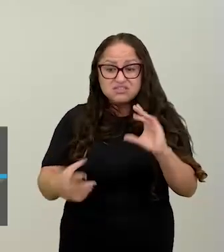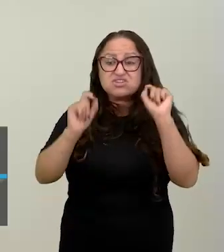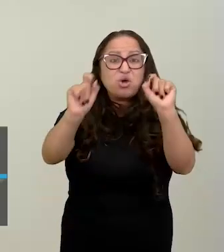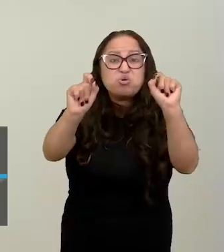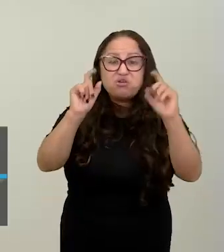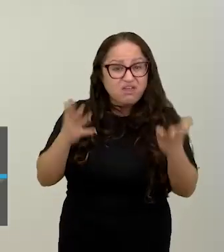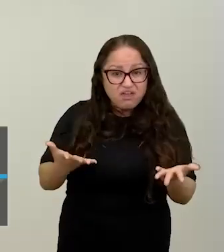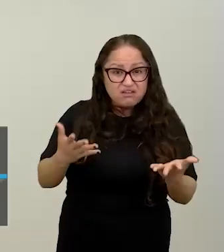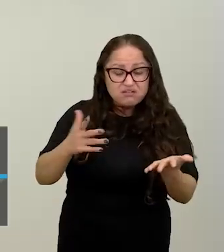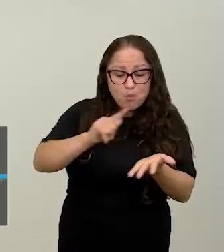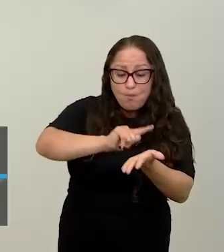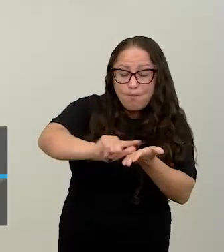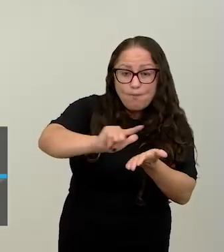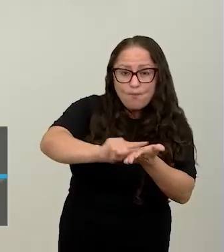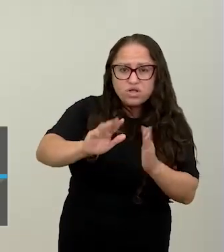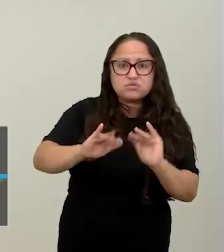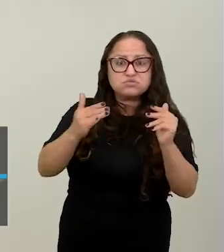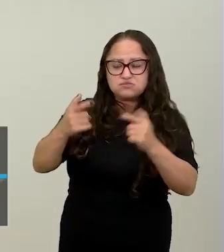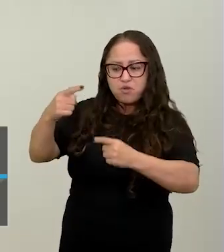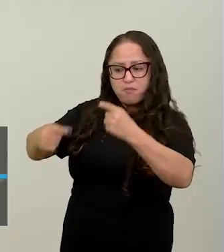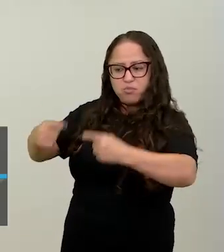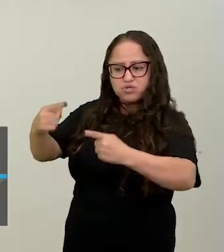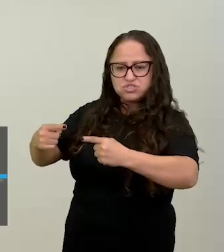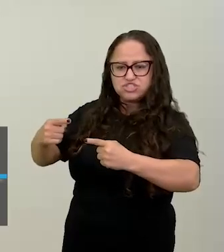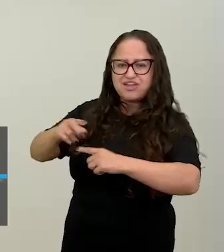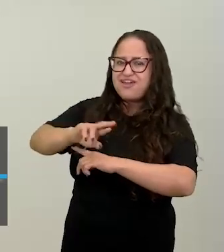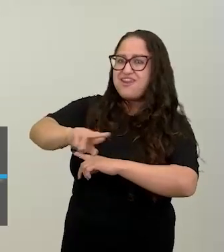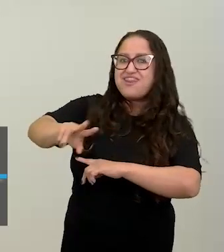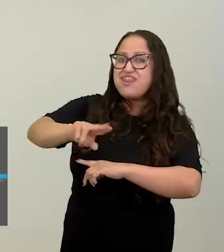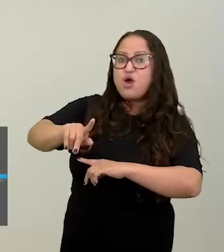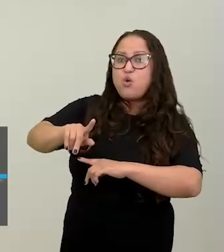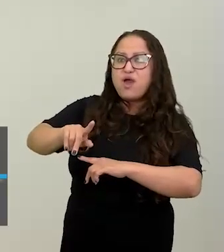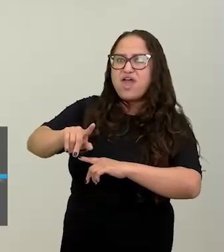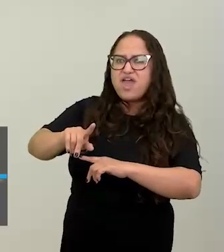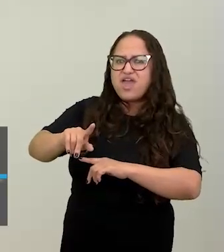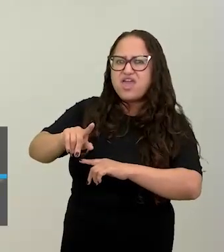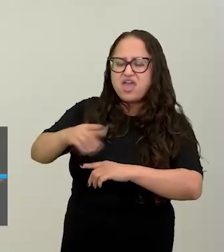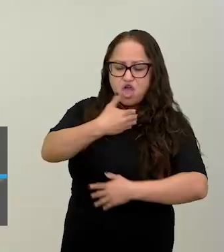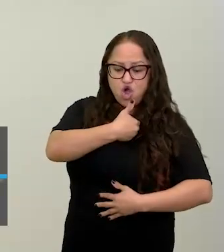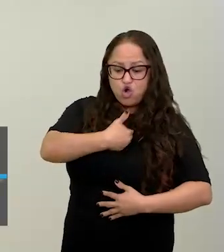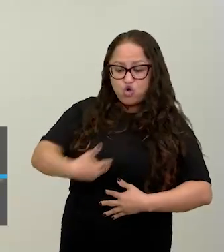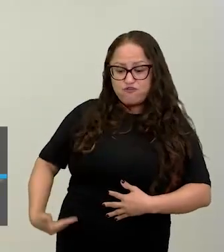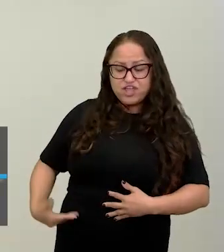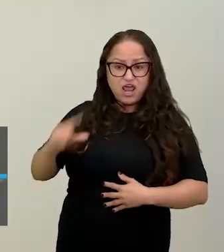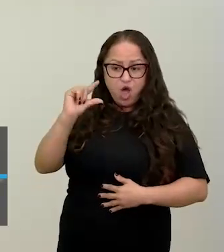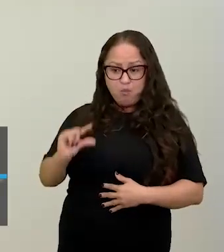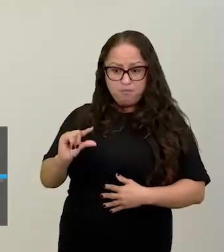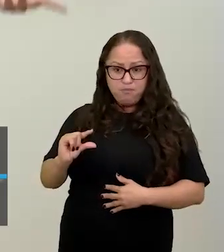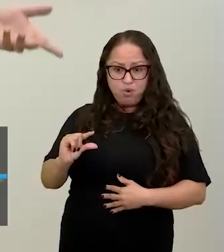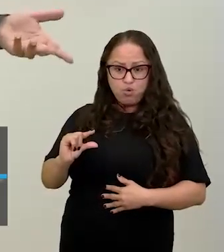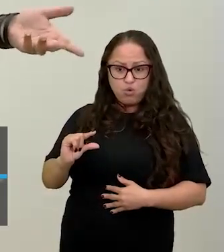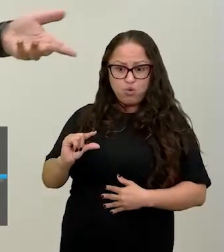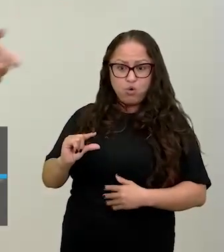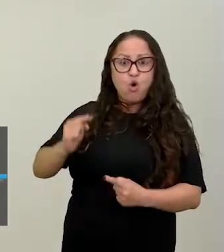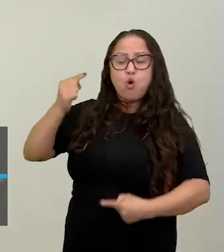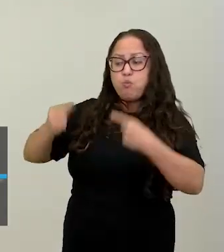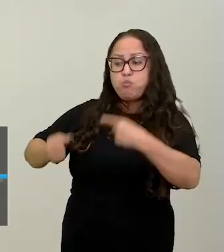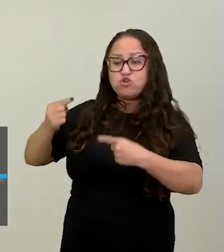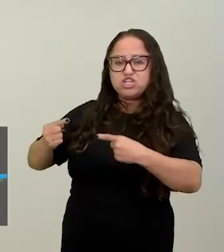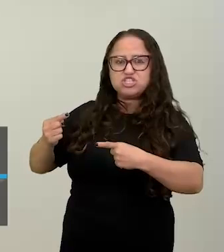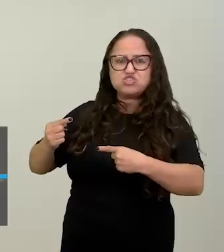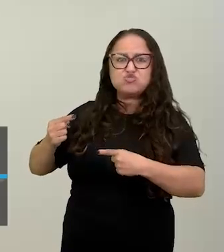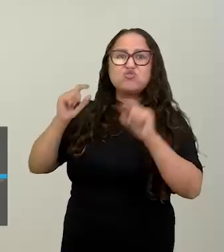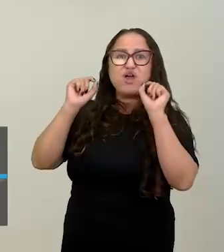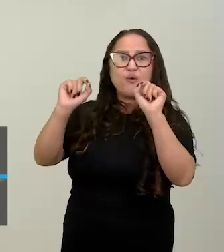sobre político, a função dele não é governar para poucos. O político não é atender às suas necessidades,